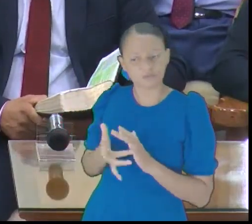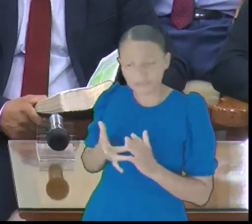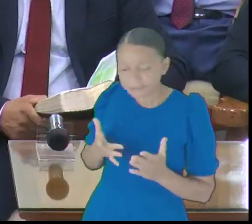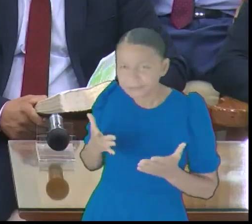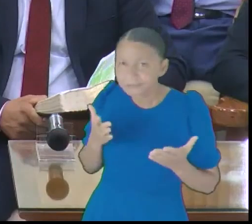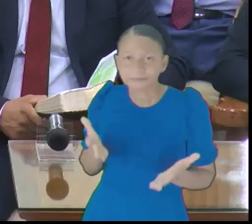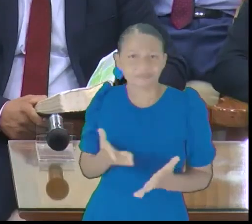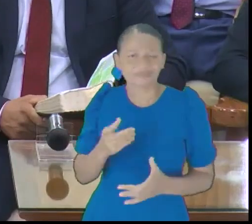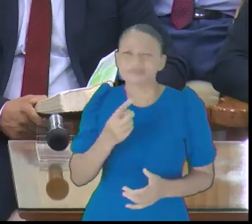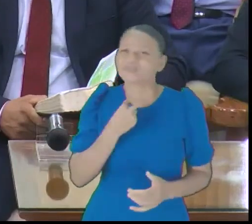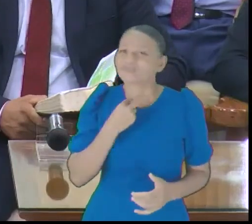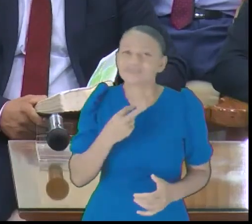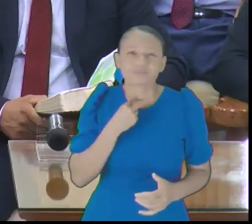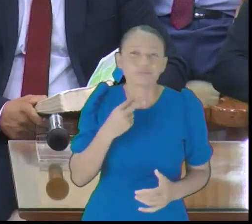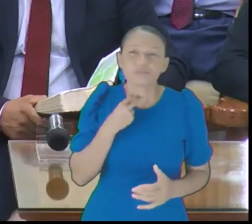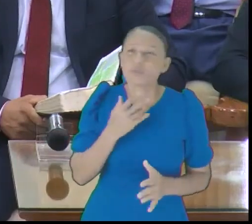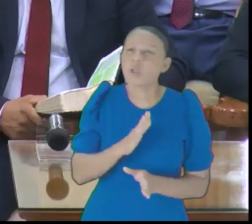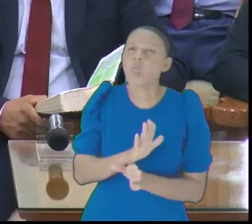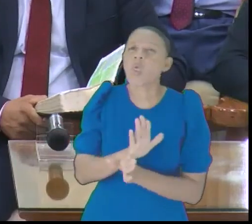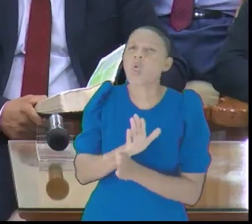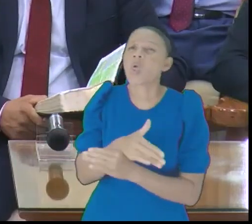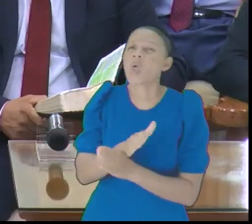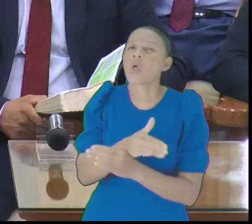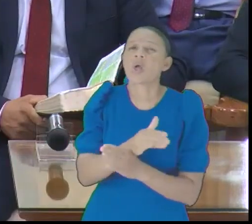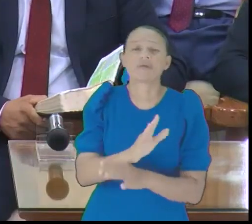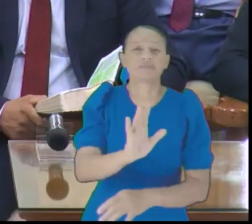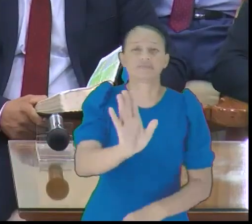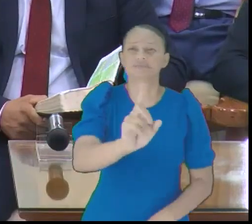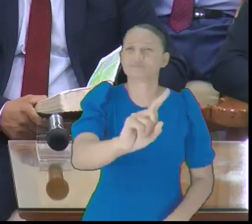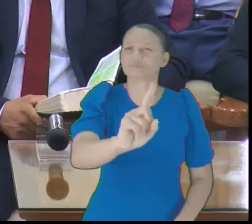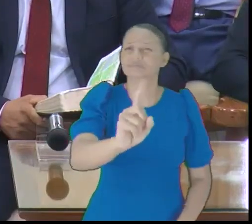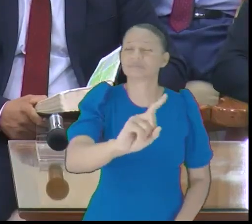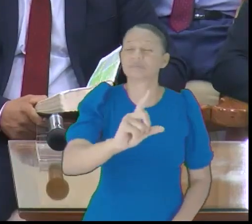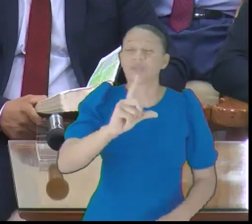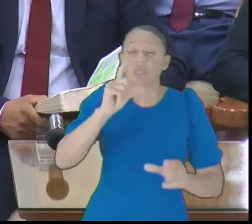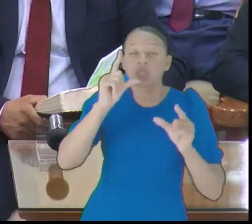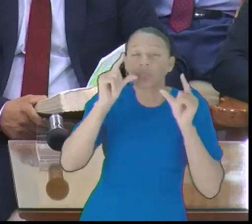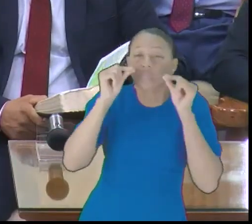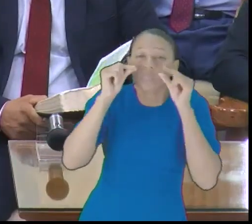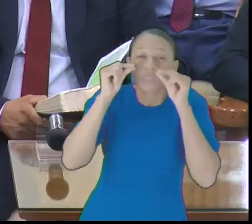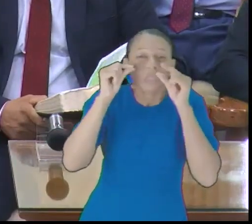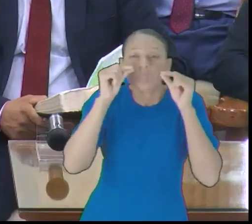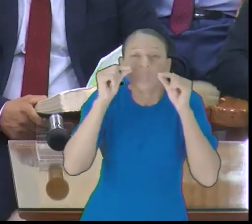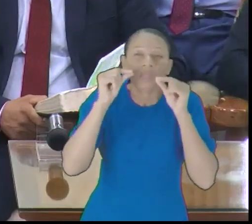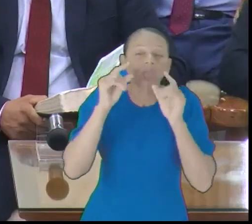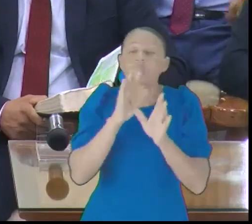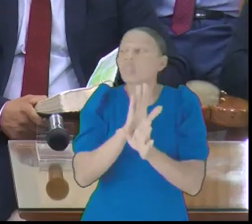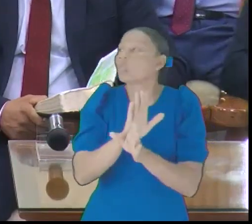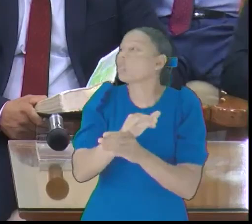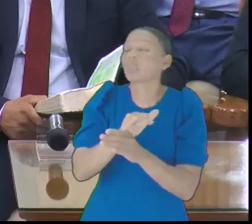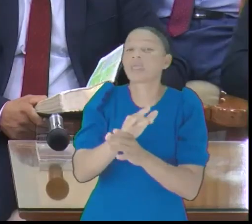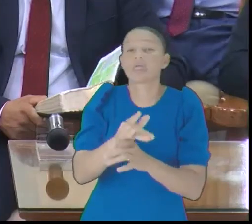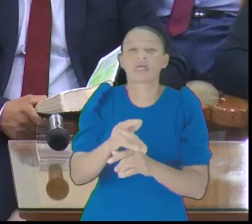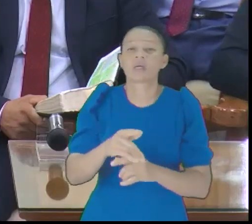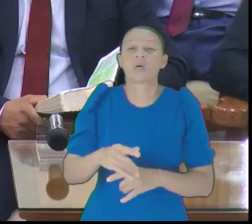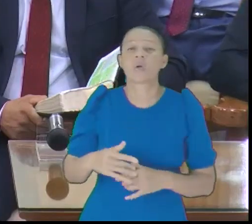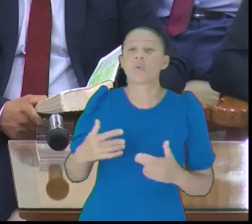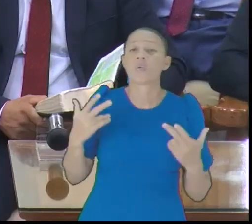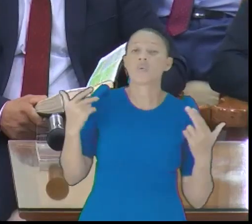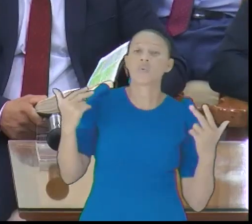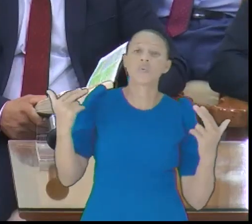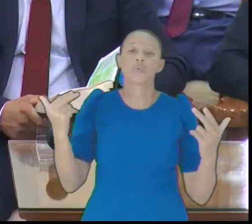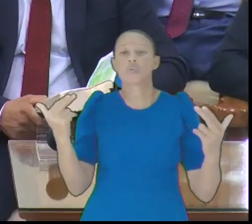Você não pode dormir. Você não pode cochilar. Você não pode relaxar na